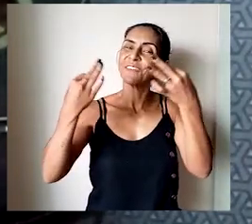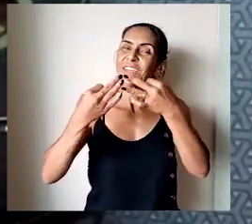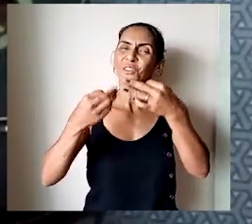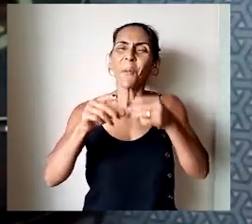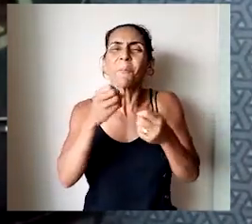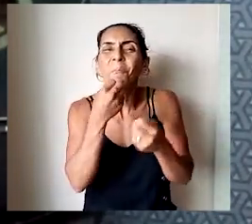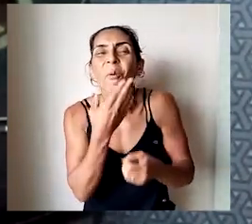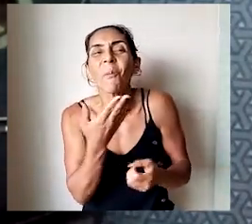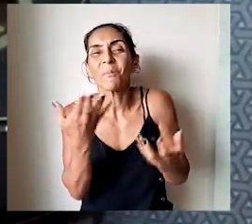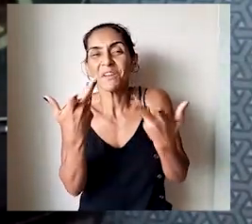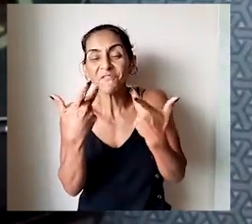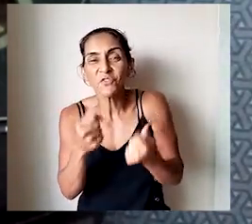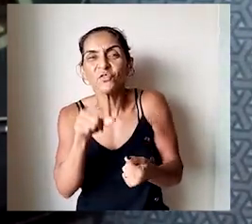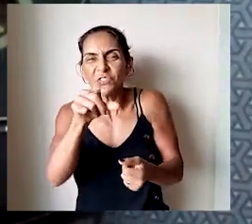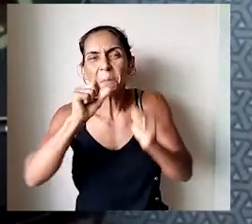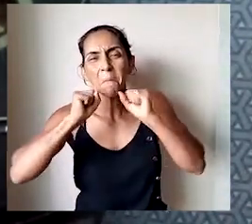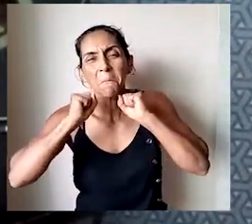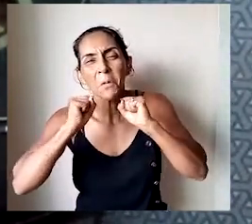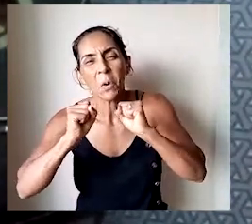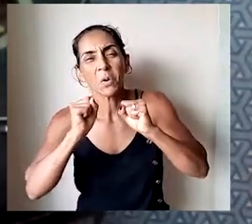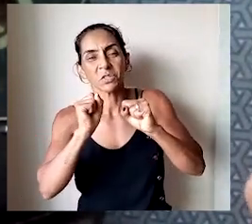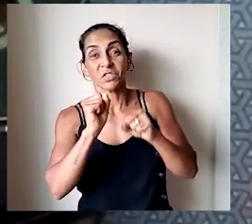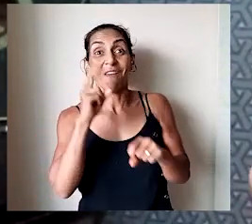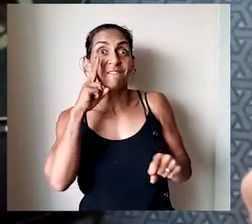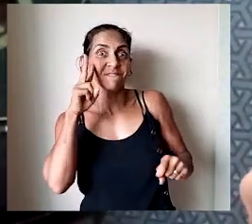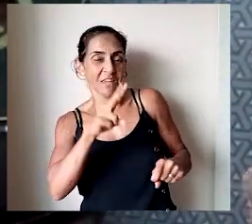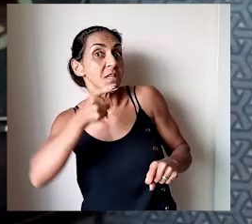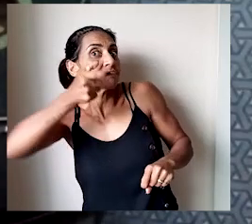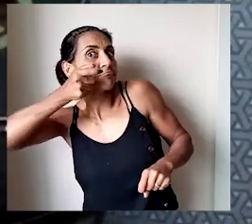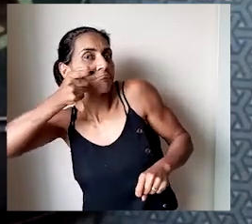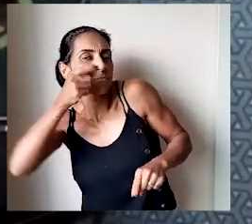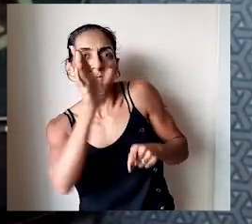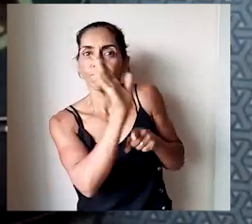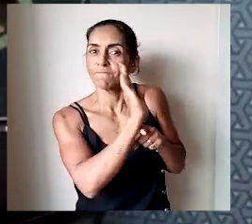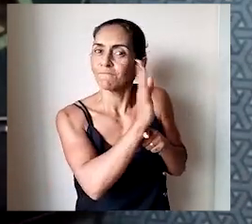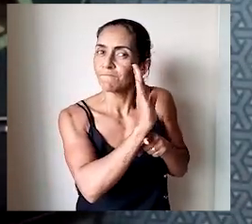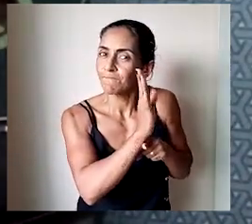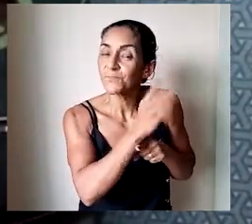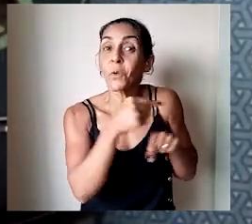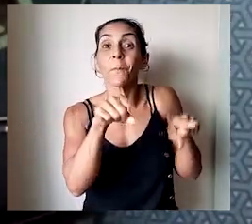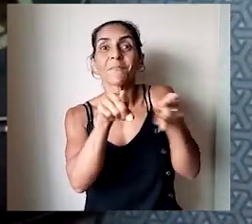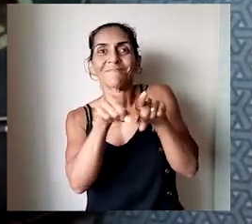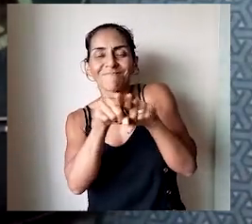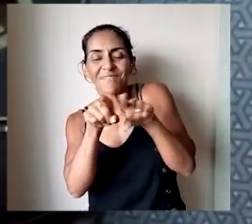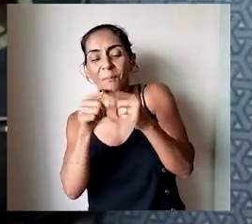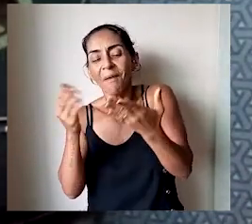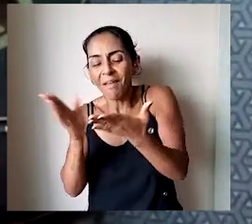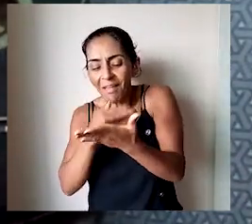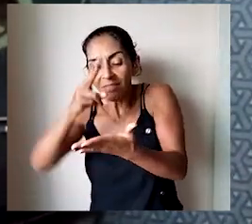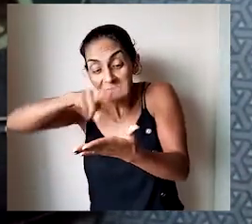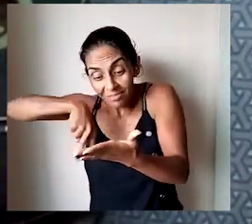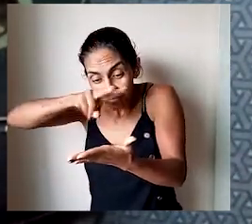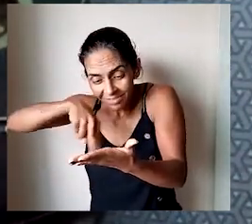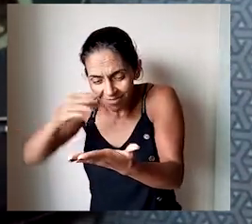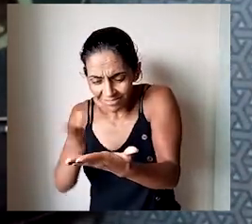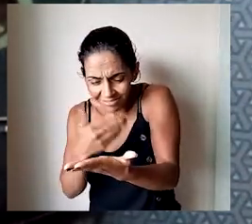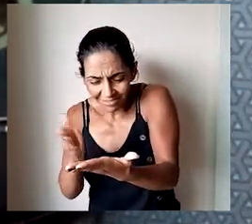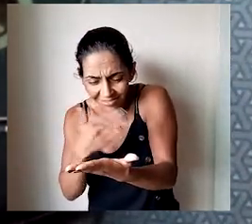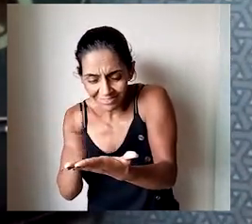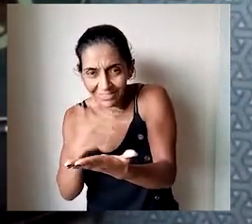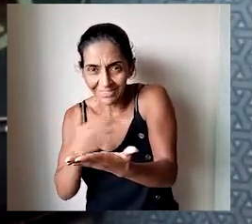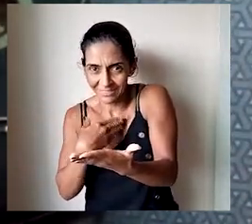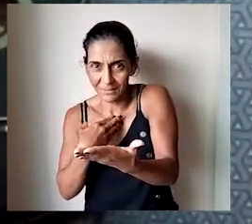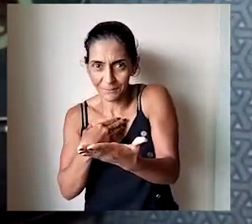assistir ao filme, você ler o livro, na sequência que você quiser. Gente, o filme tem cada cena maravilhosa,